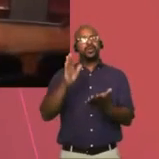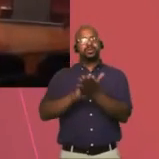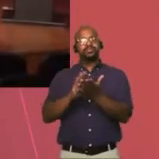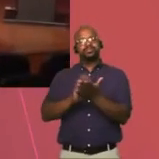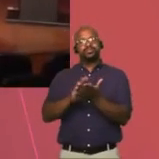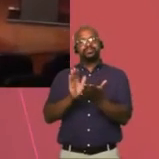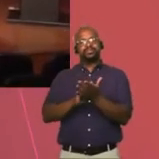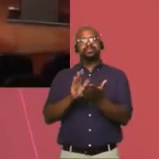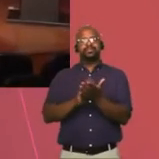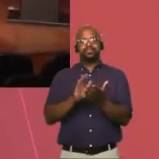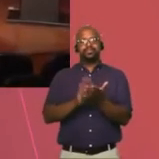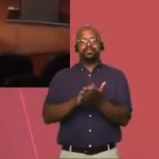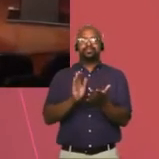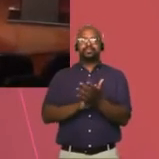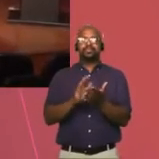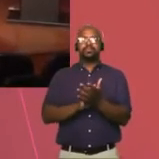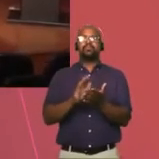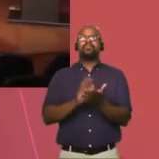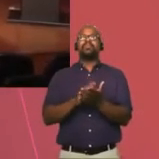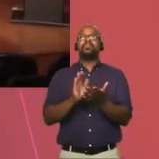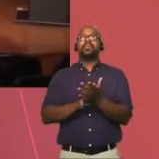salva de válvulas e